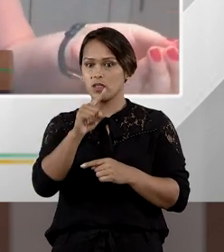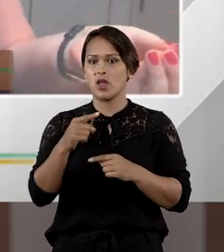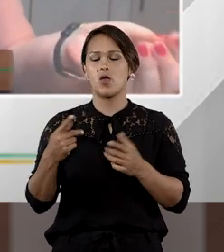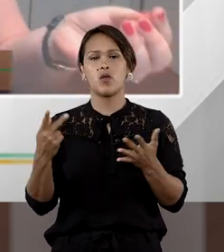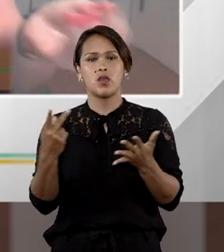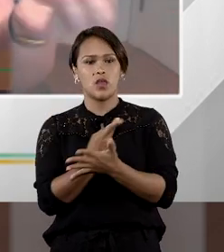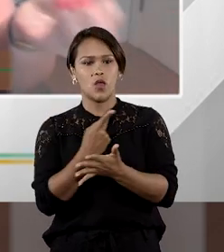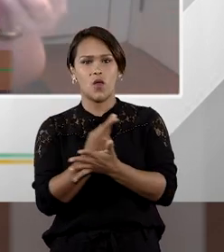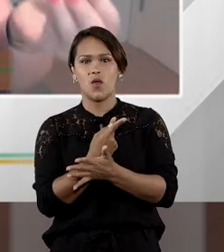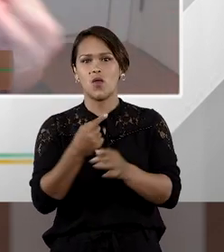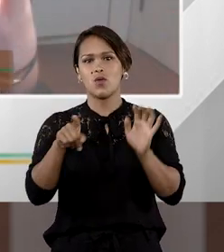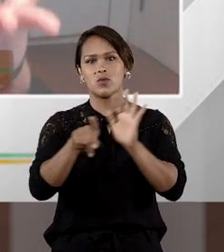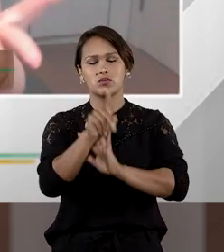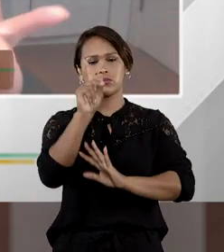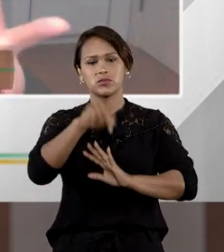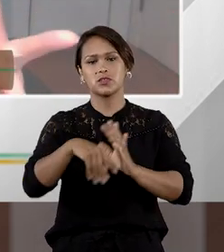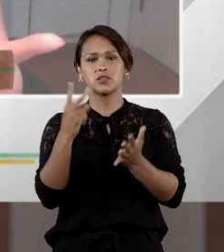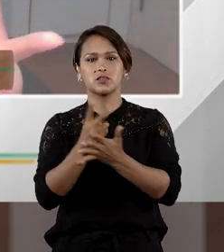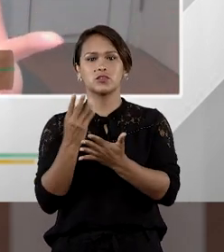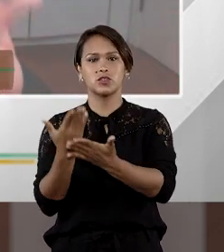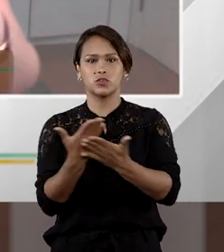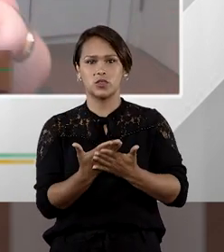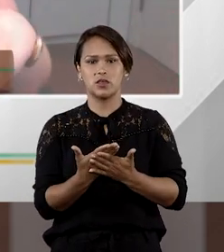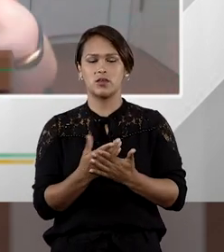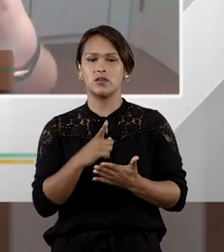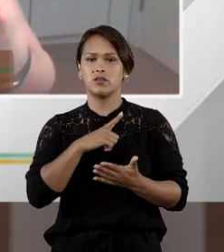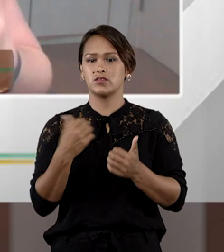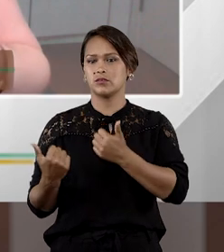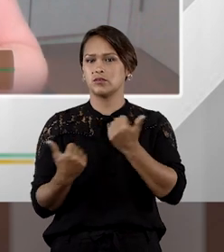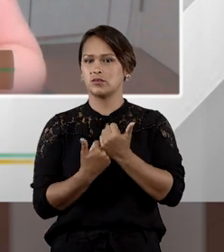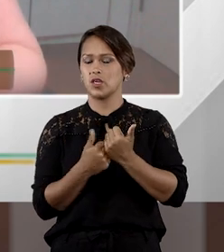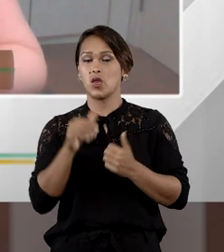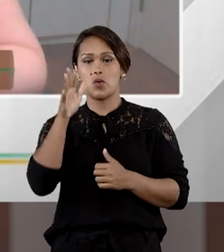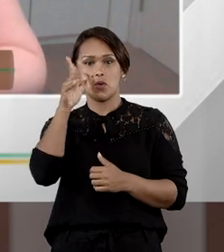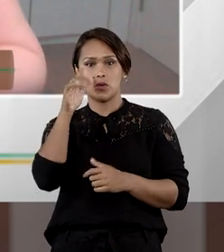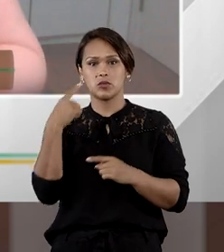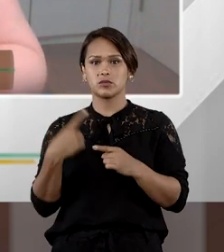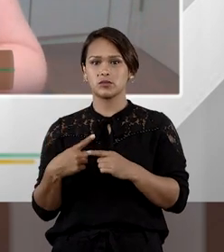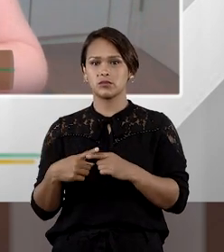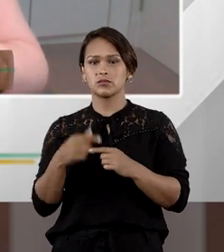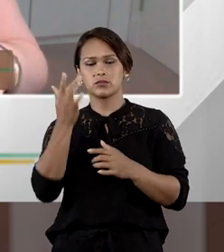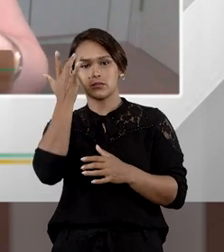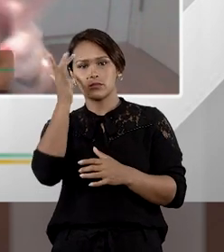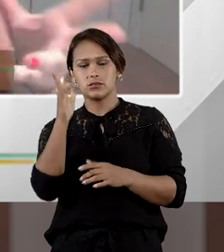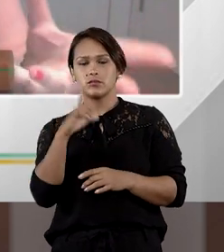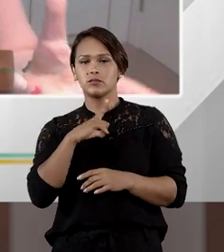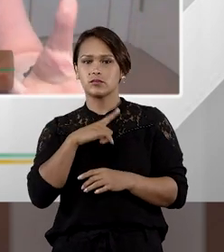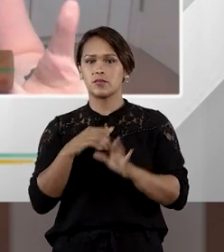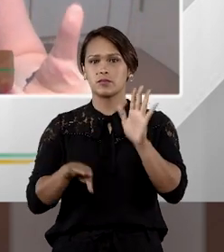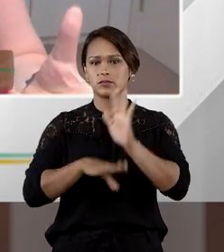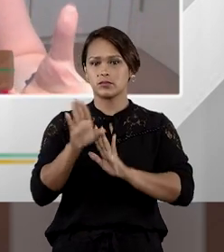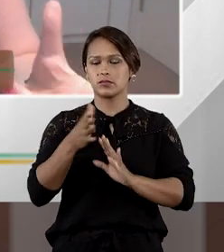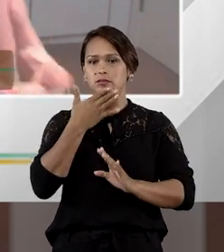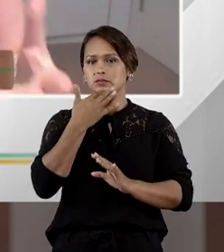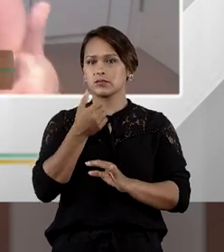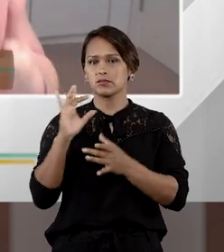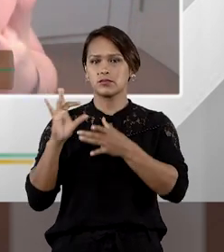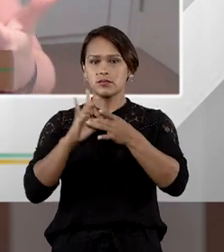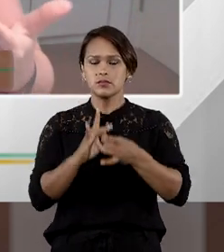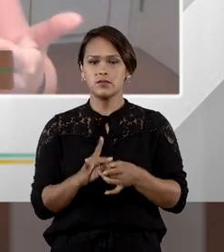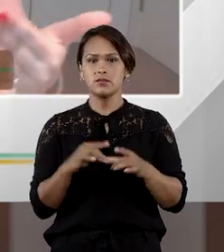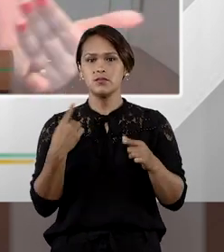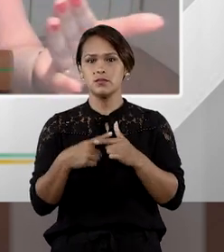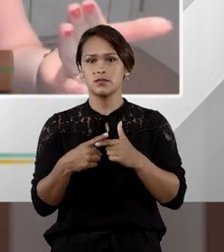para tentar se matricular em algum lugar para ele continuar tendo esse suporte. Então, é um pouco curioso, assim, né? Eu acho que a gente teria que olhar um pouco melhor esse contexto,